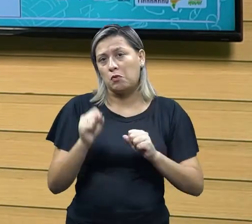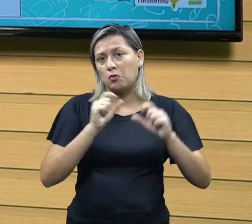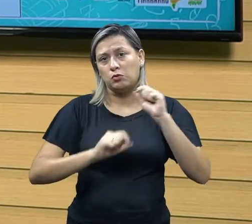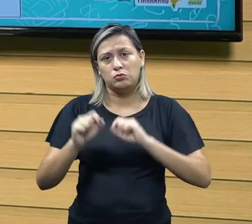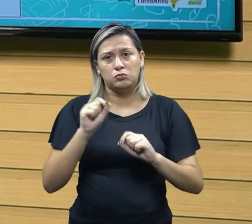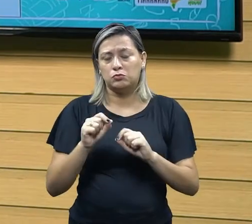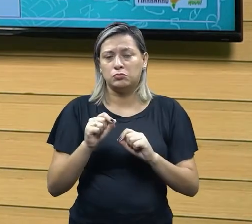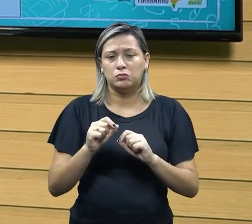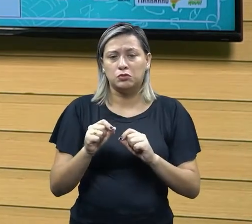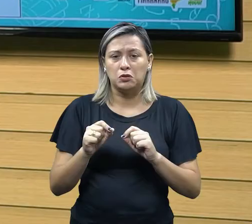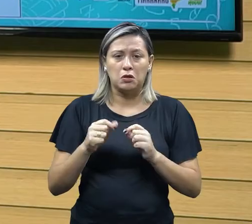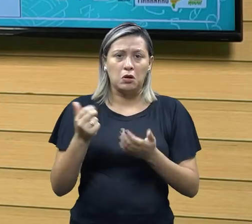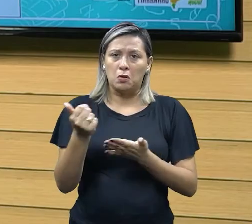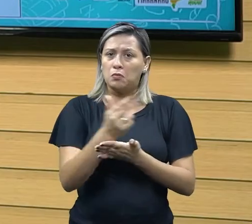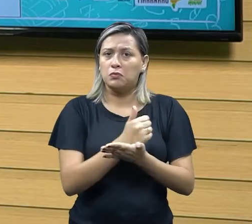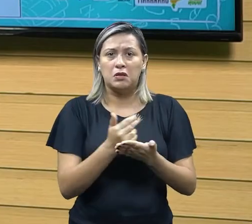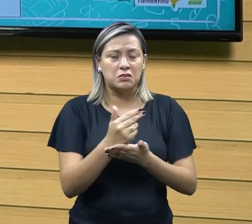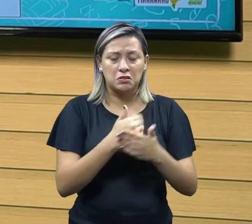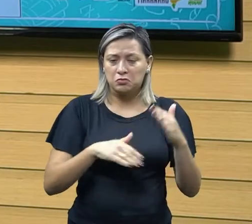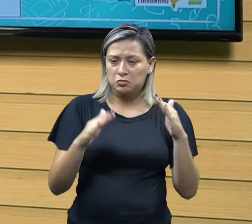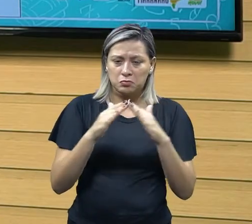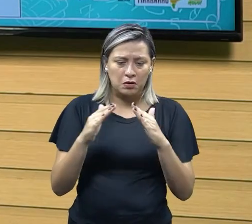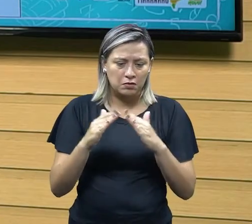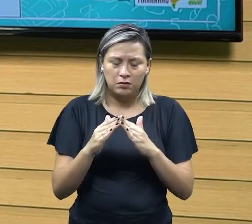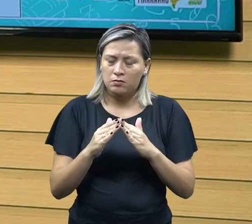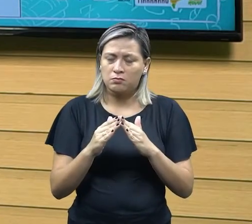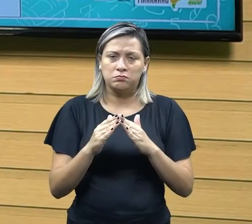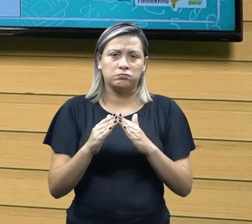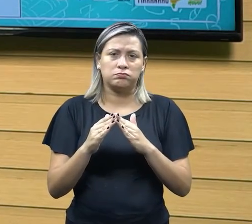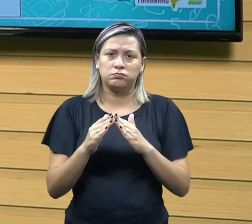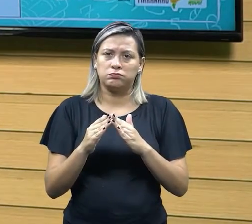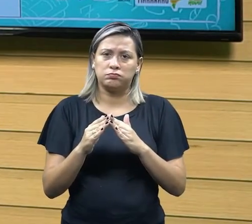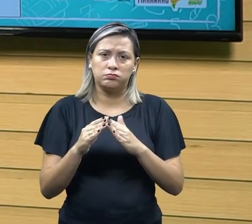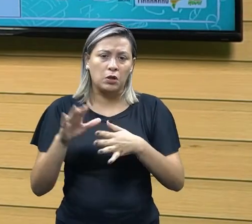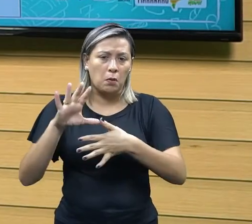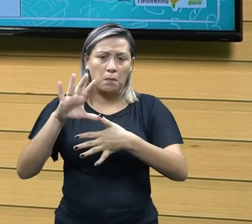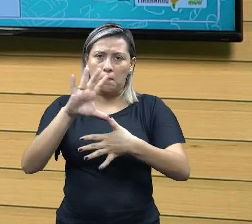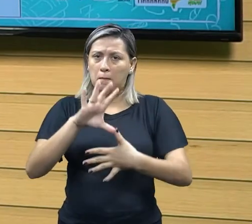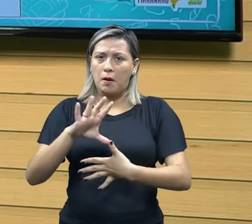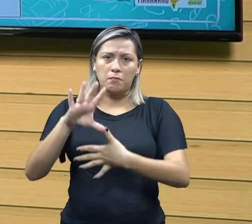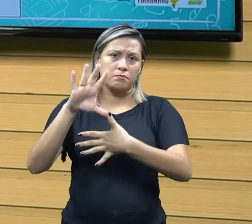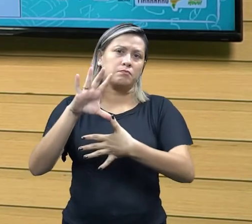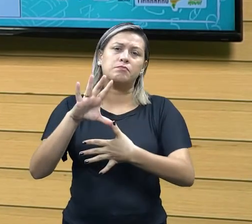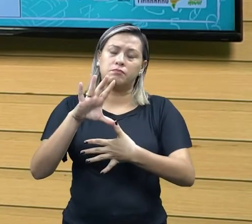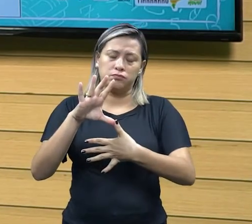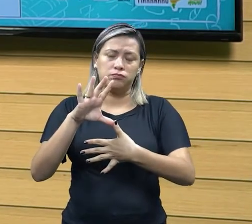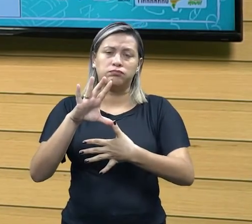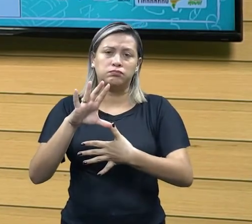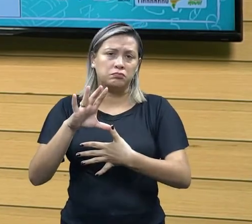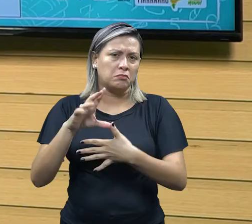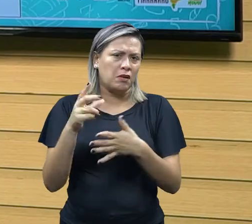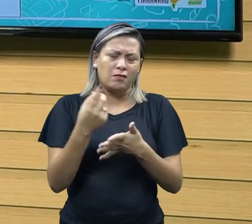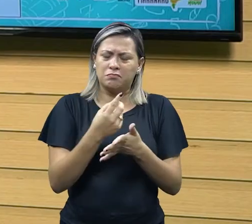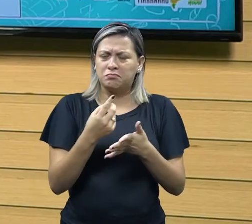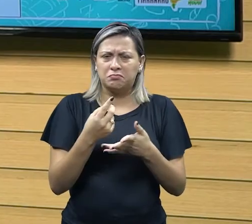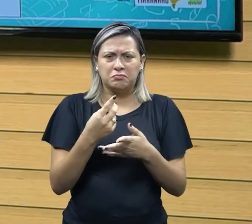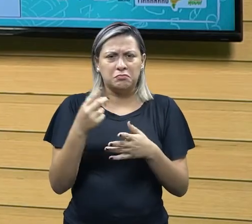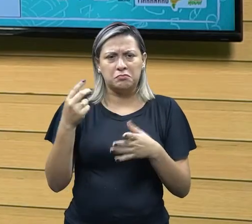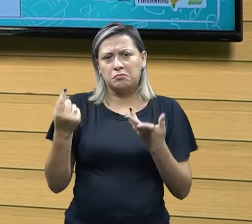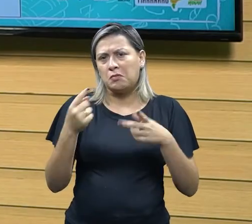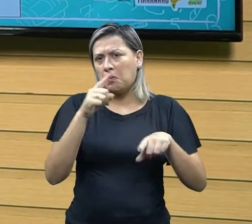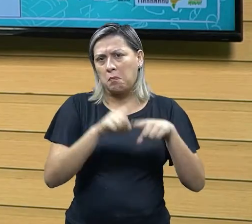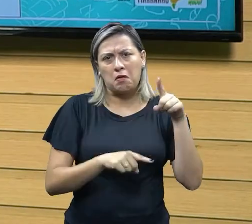uma planta baixa, pode ser uma carta topográfica, pode ser um mapa, pode ser um desenho de qualquer objeto que você